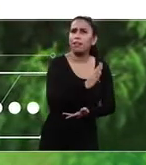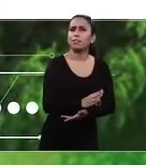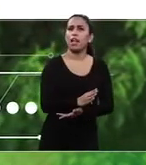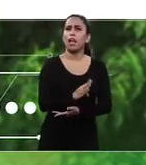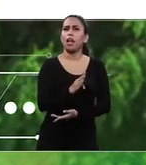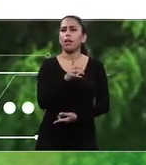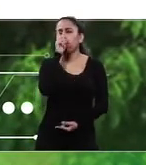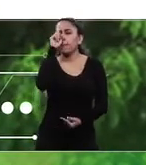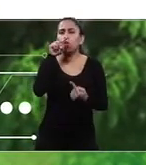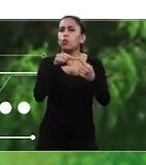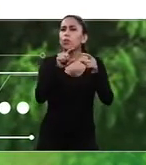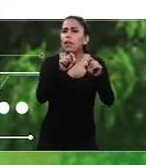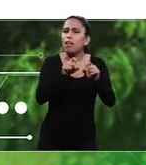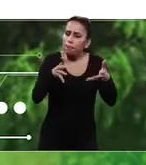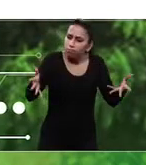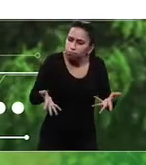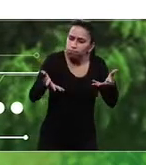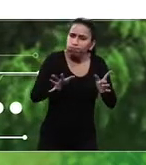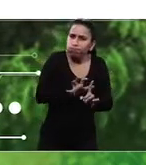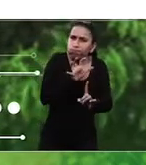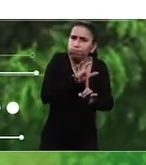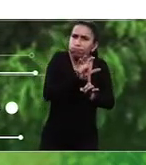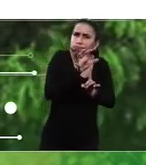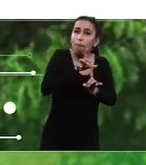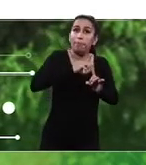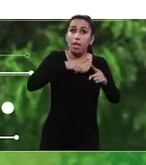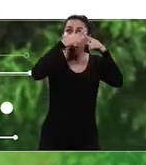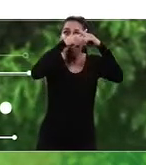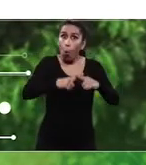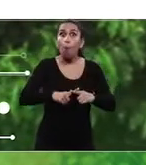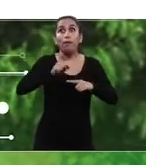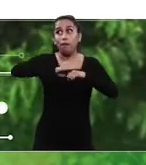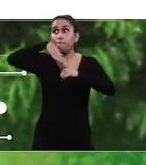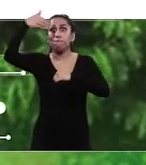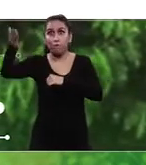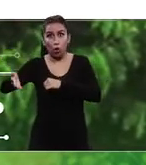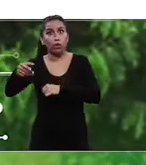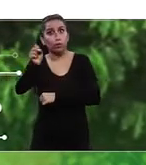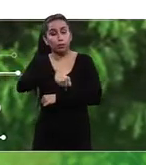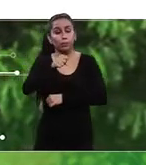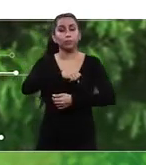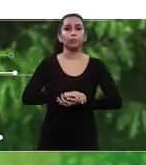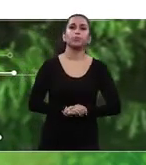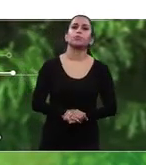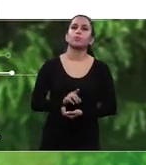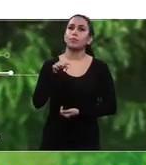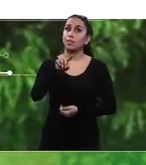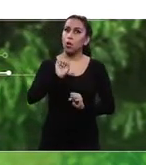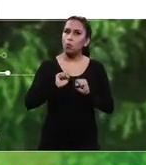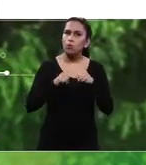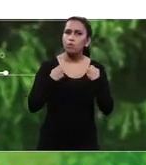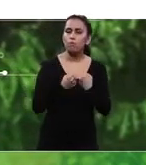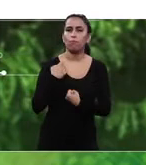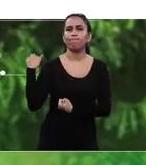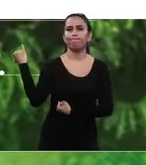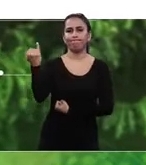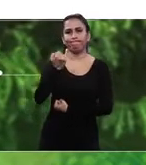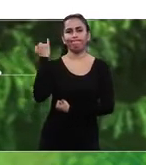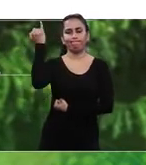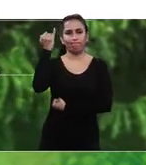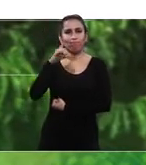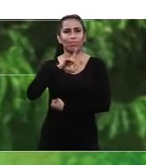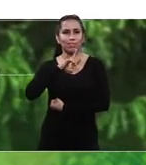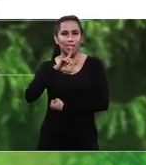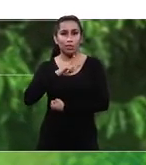nossa competitividade no mercado internacional. E esse é um esforço extremamente importante para a inserção